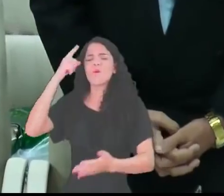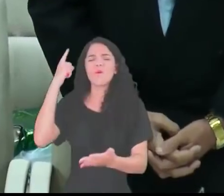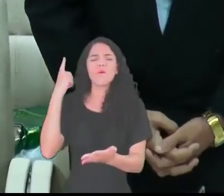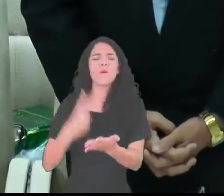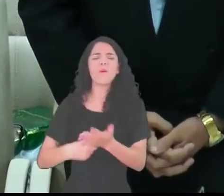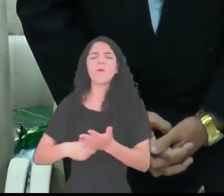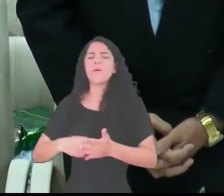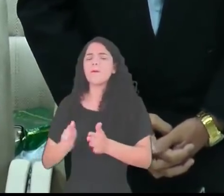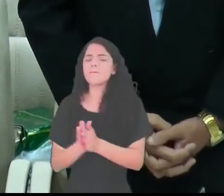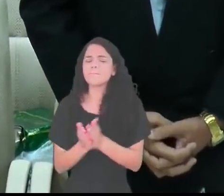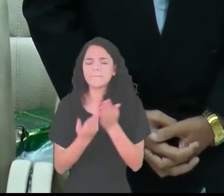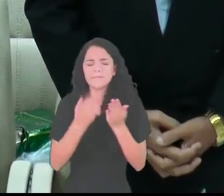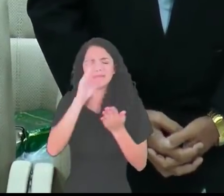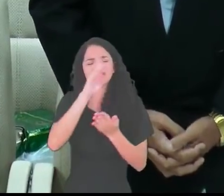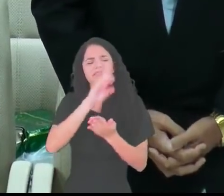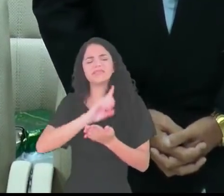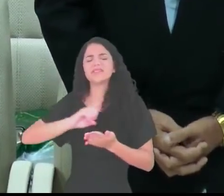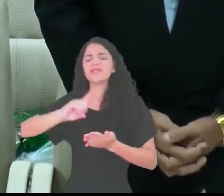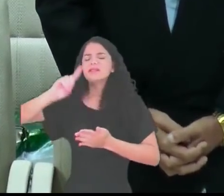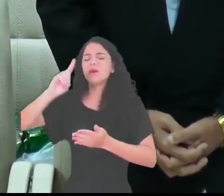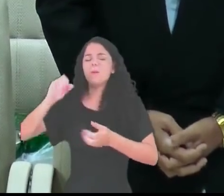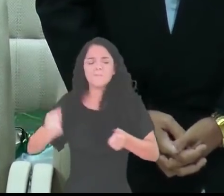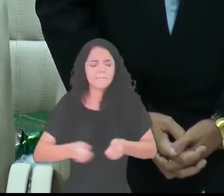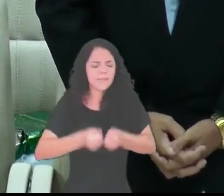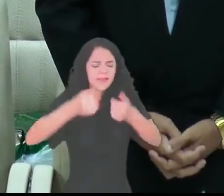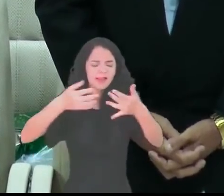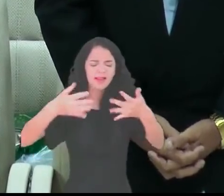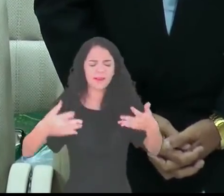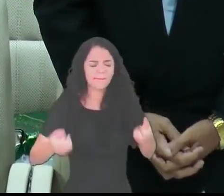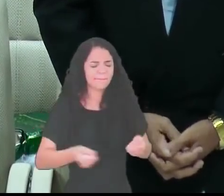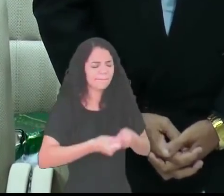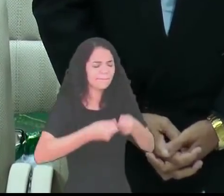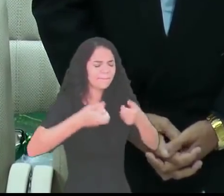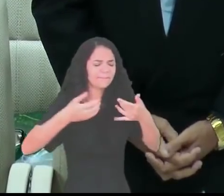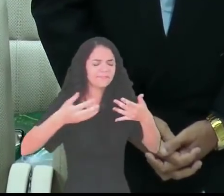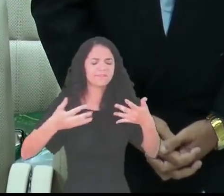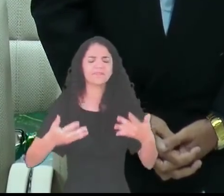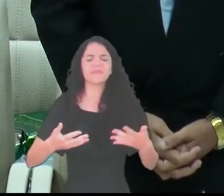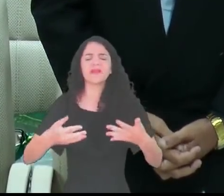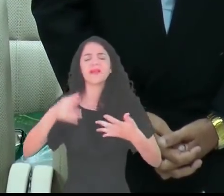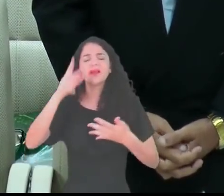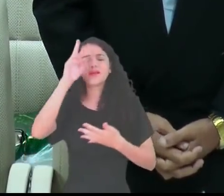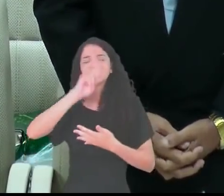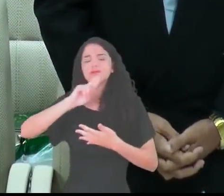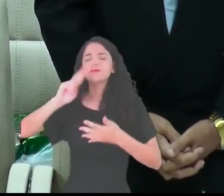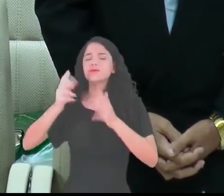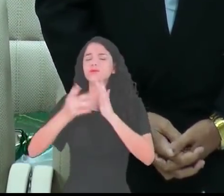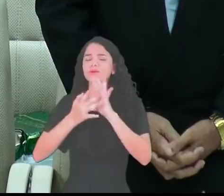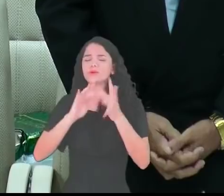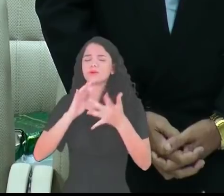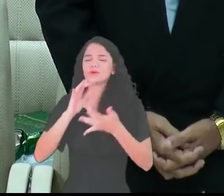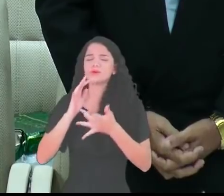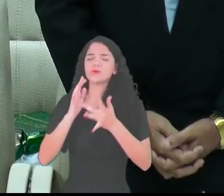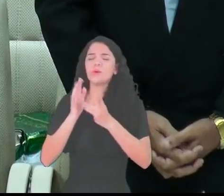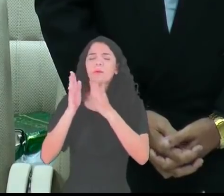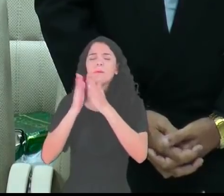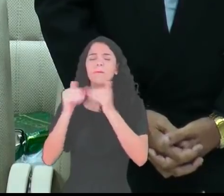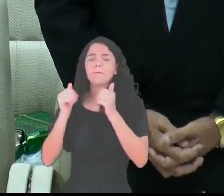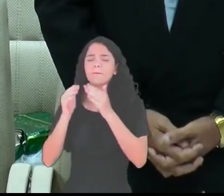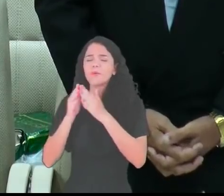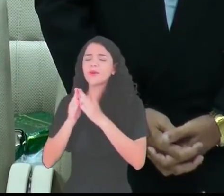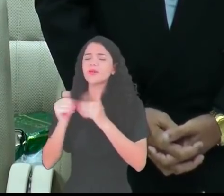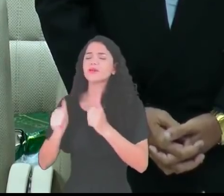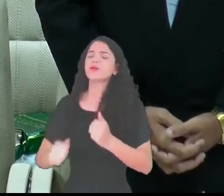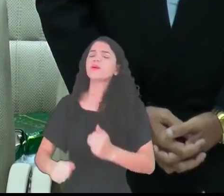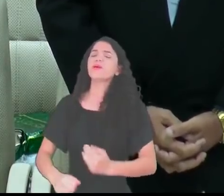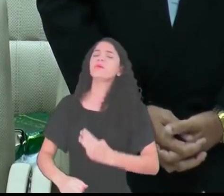teu filho, produzindo milagres nesta noite, meu Jesus. Pedimos também, Pai, que intervenha sobre o